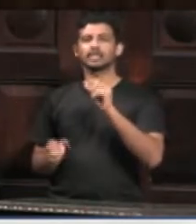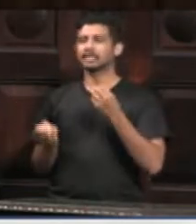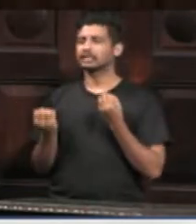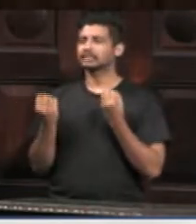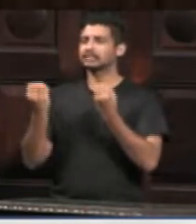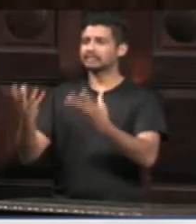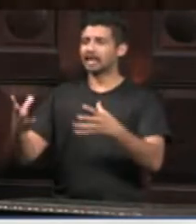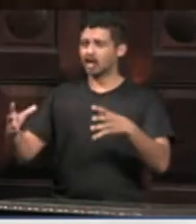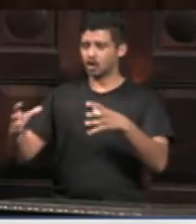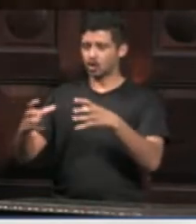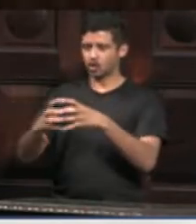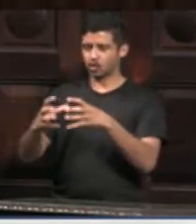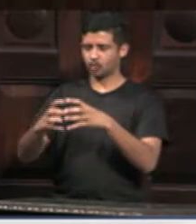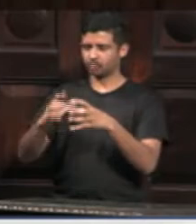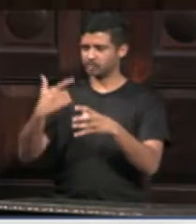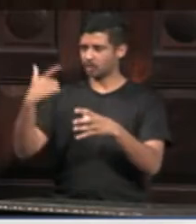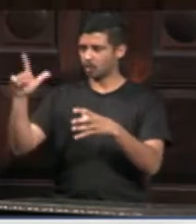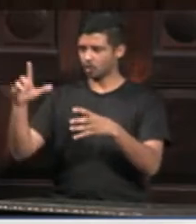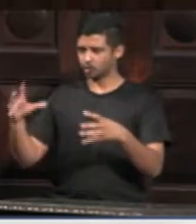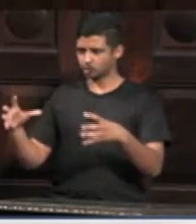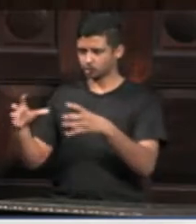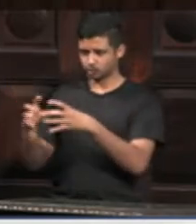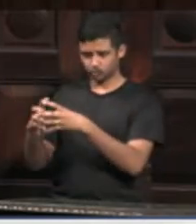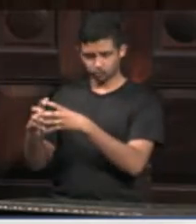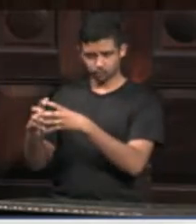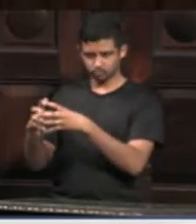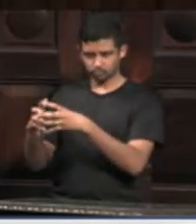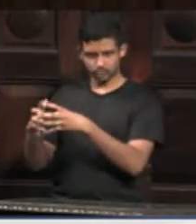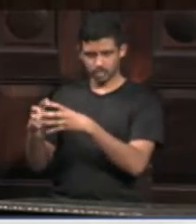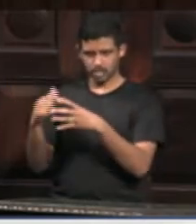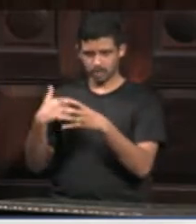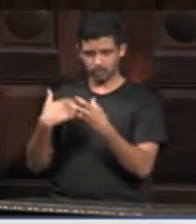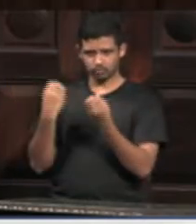o Partido Socialismo e Liberdade, o PSOL.